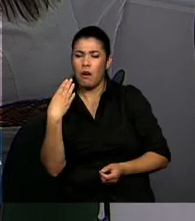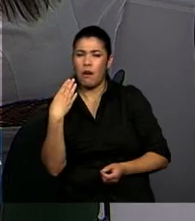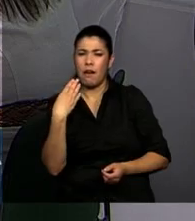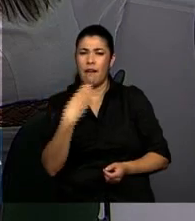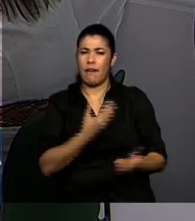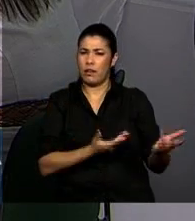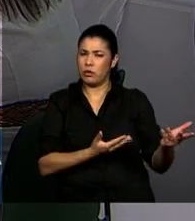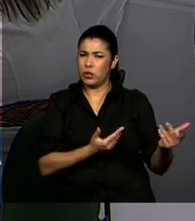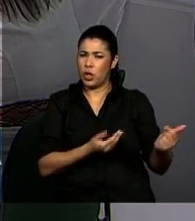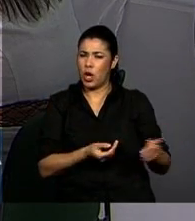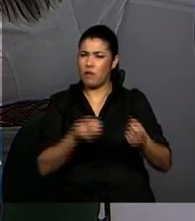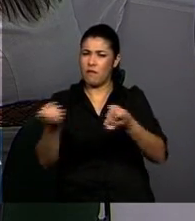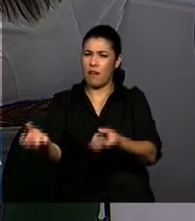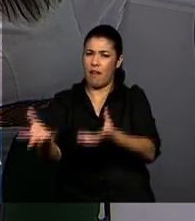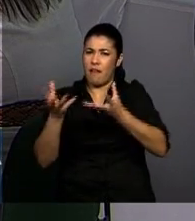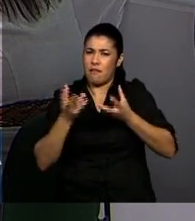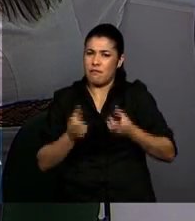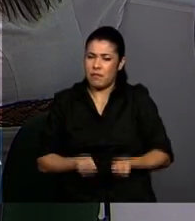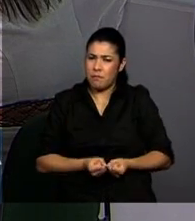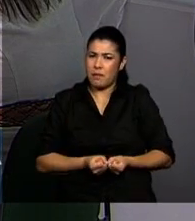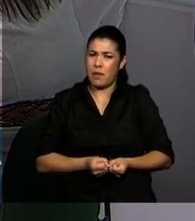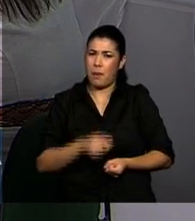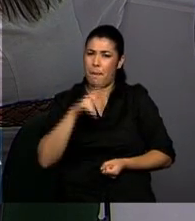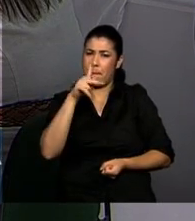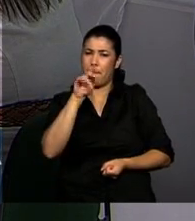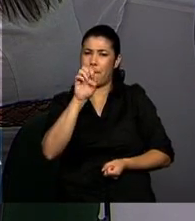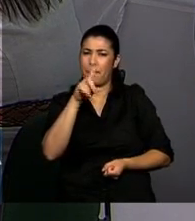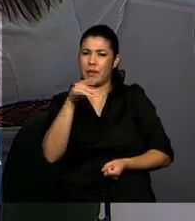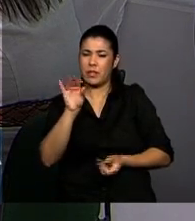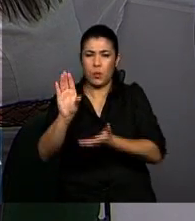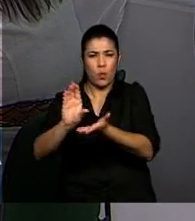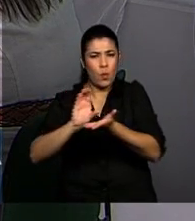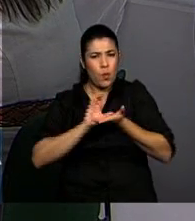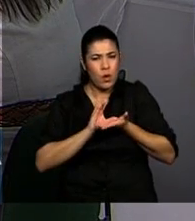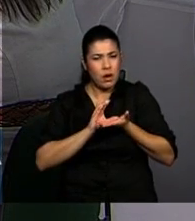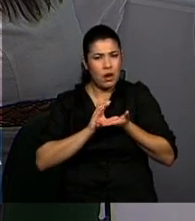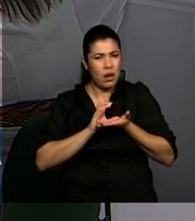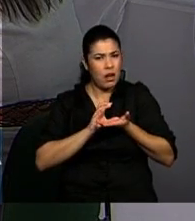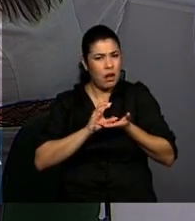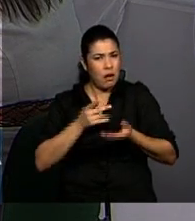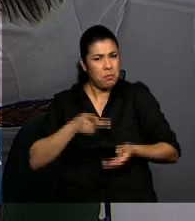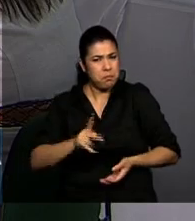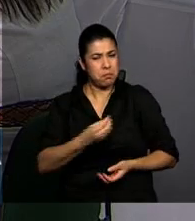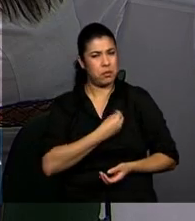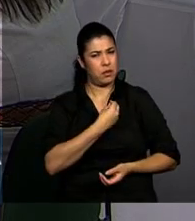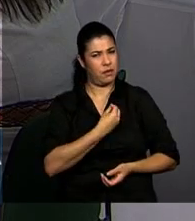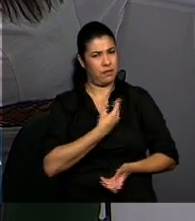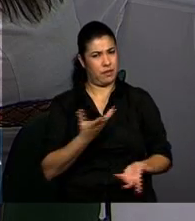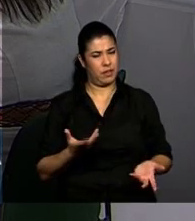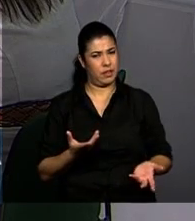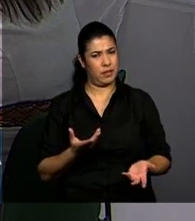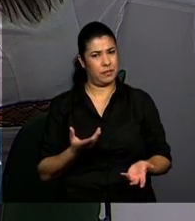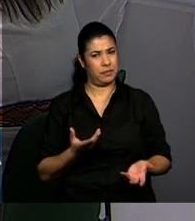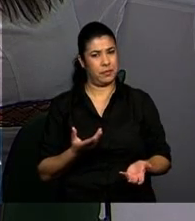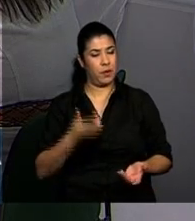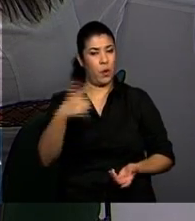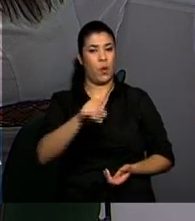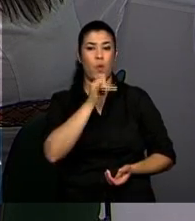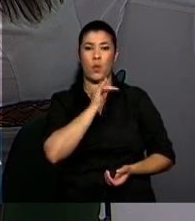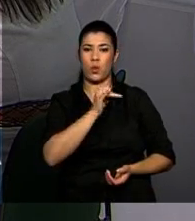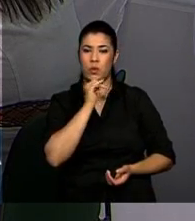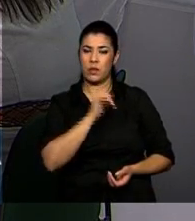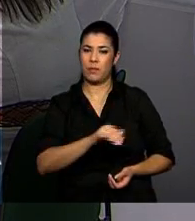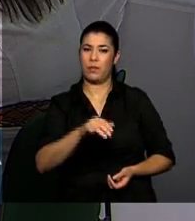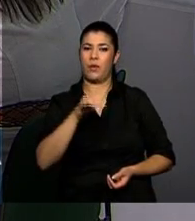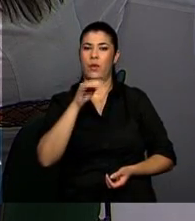brasileiro há que se corrigir essas distorções por exemplo eh no seguro desemprego nós estamos mantendo o seguro